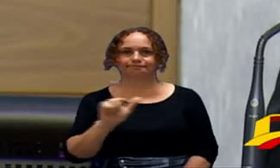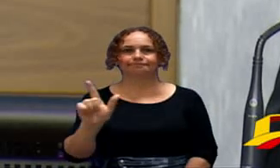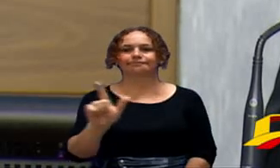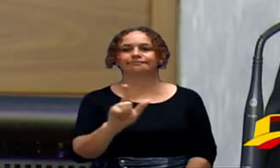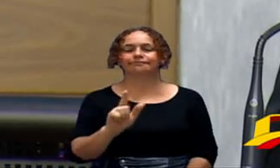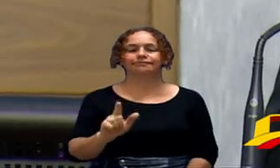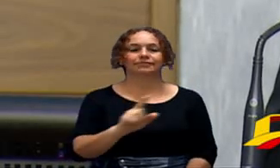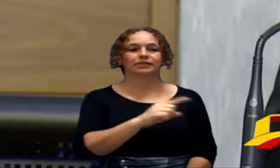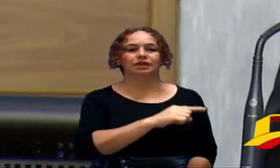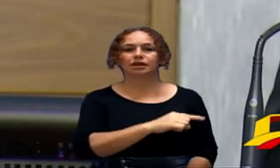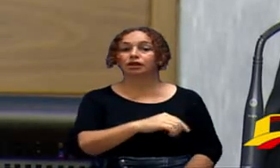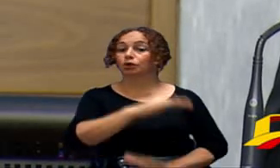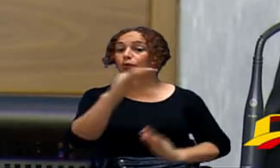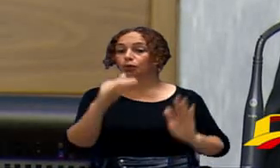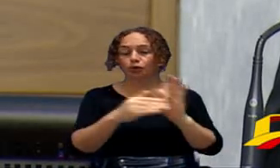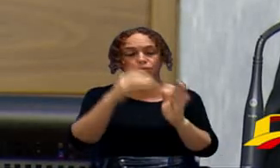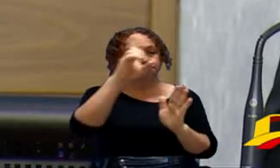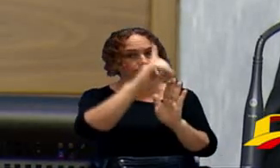terão direito à fala.